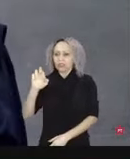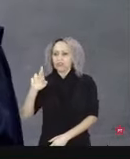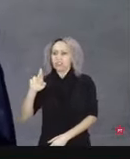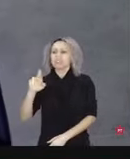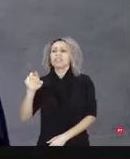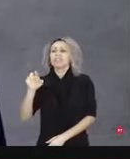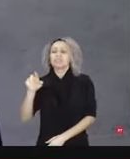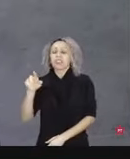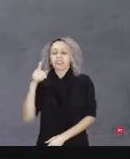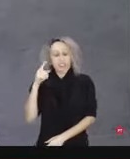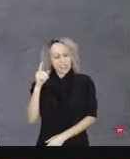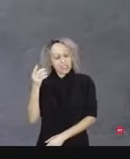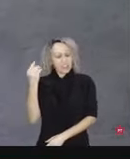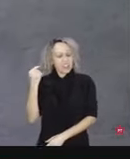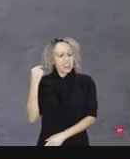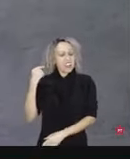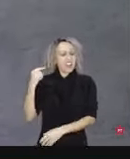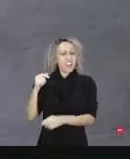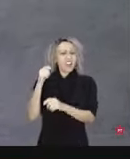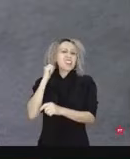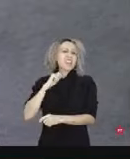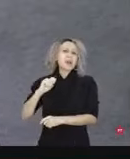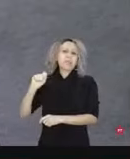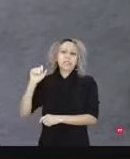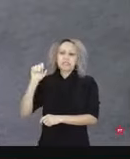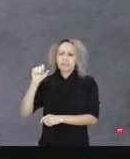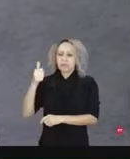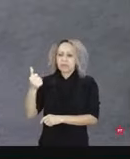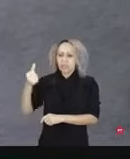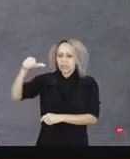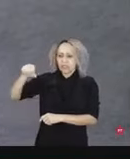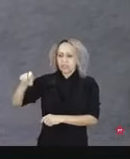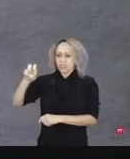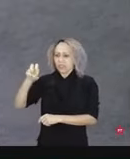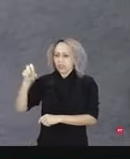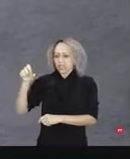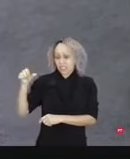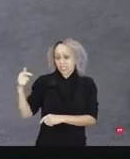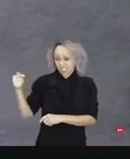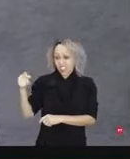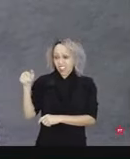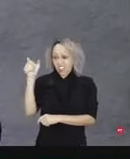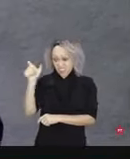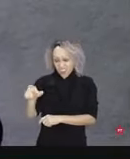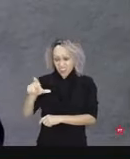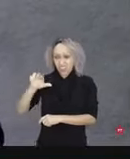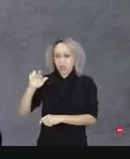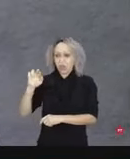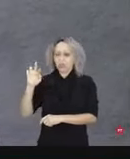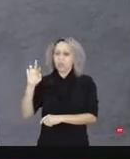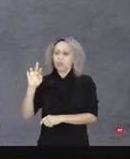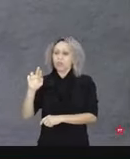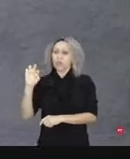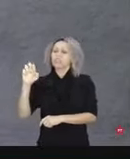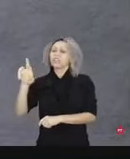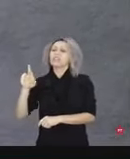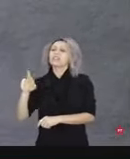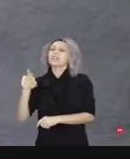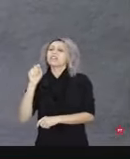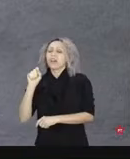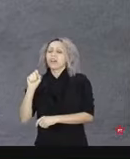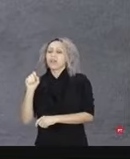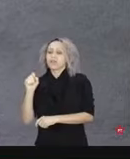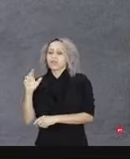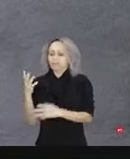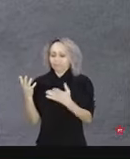em Montgomery em abril de 57. E festejou que a consequência da não violência é a